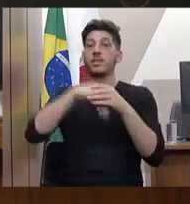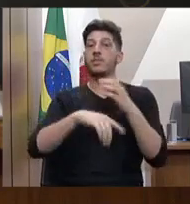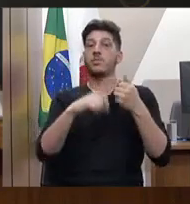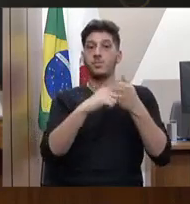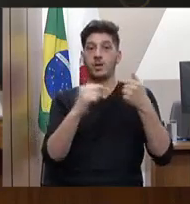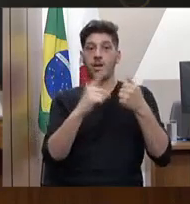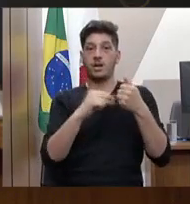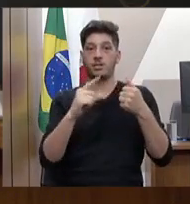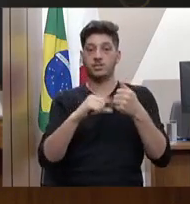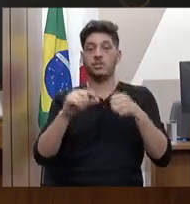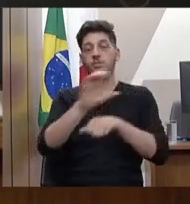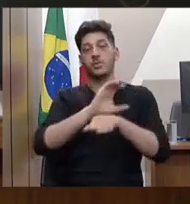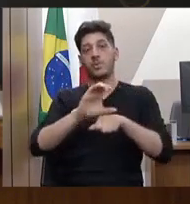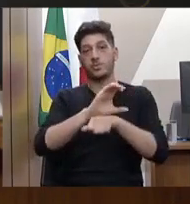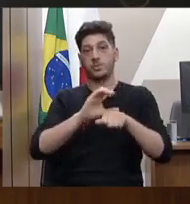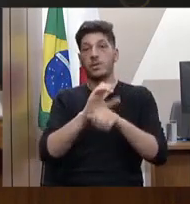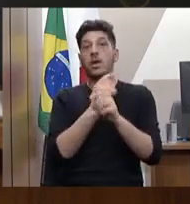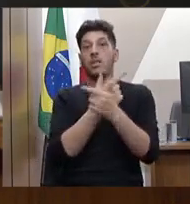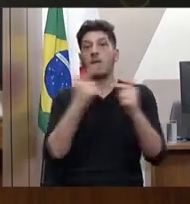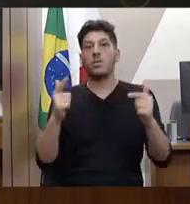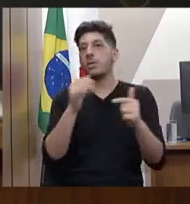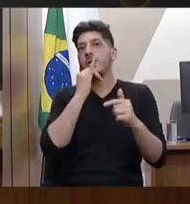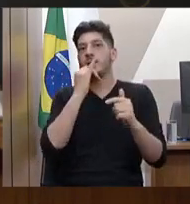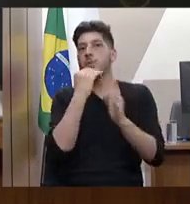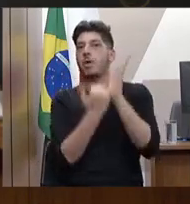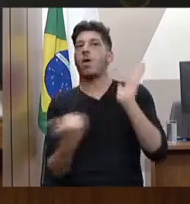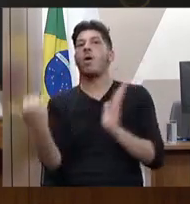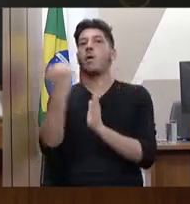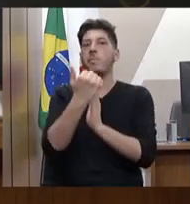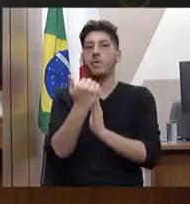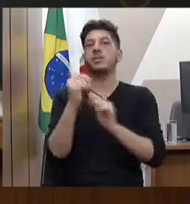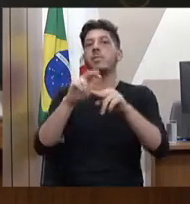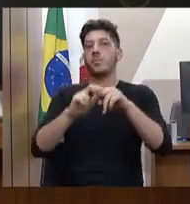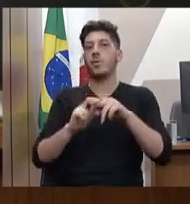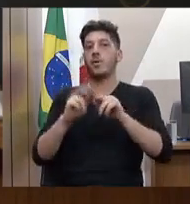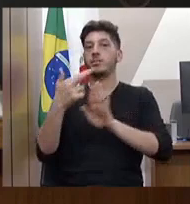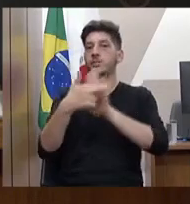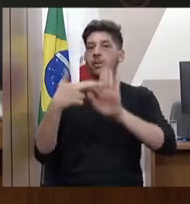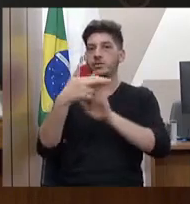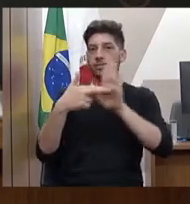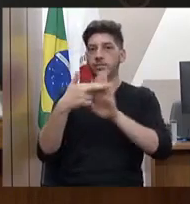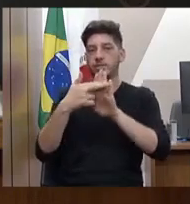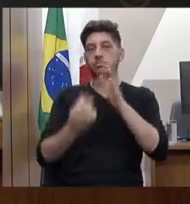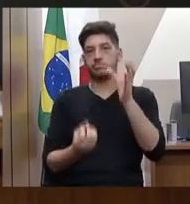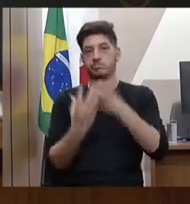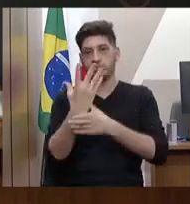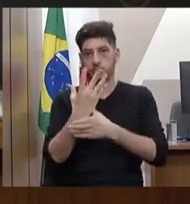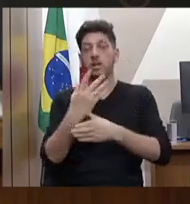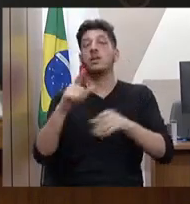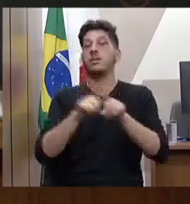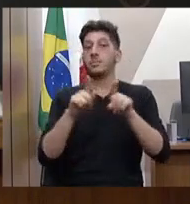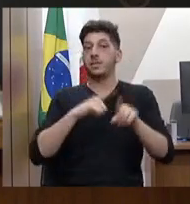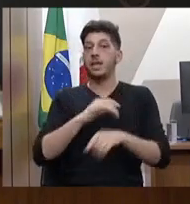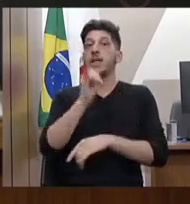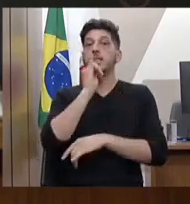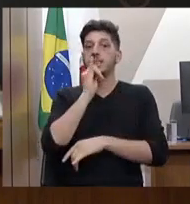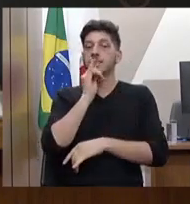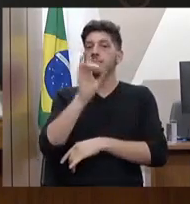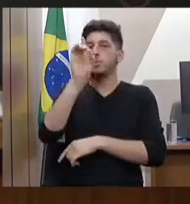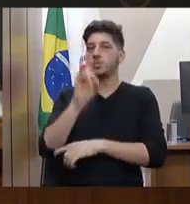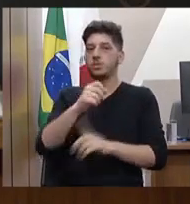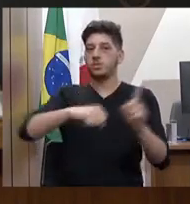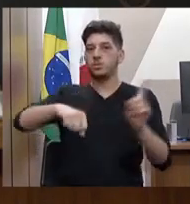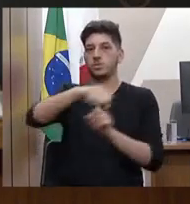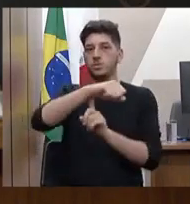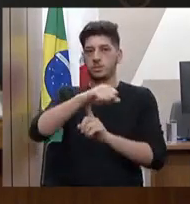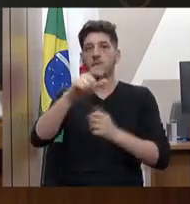que não impede sua ampliação razoável por meio de legislação ordinária ó o exemplificativo dos direitos sociais